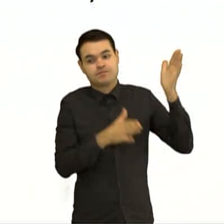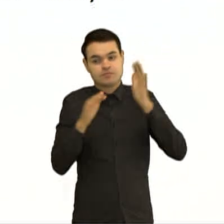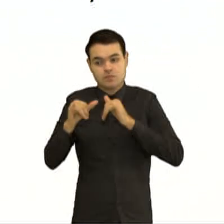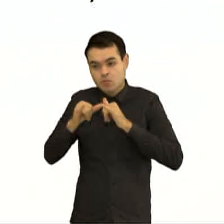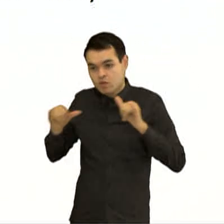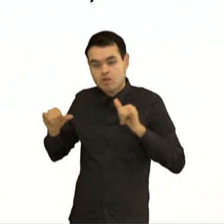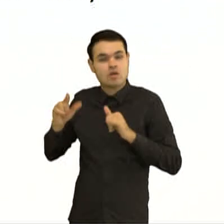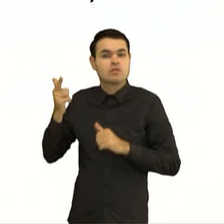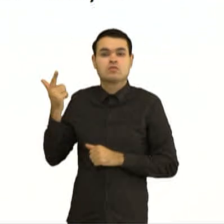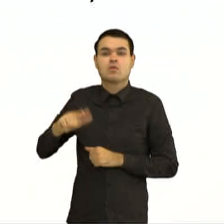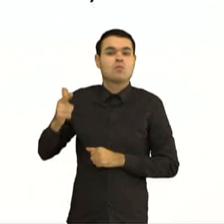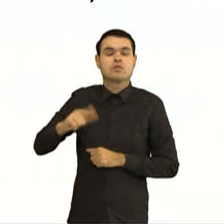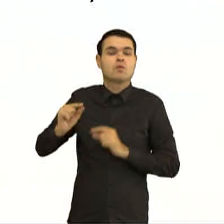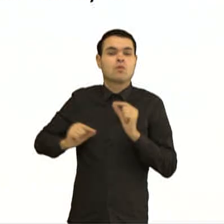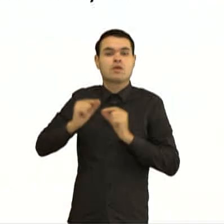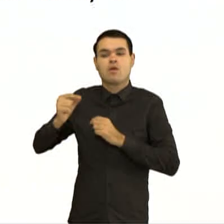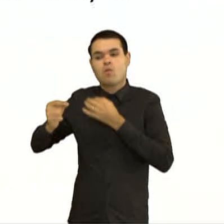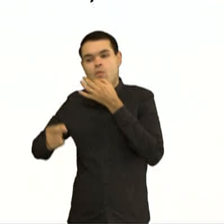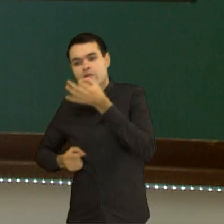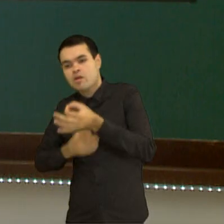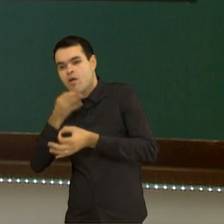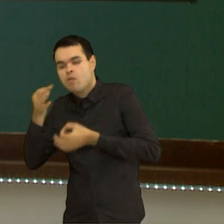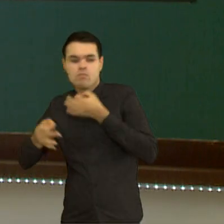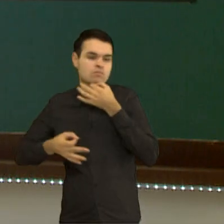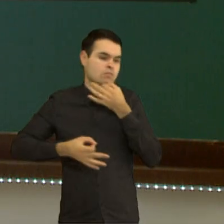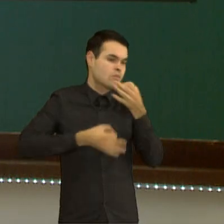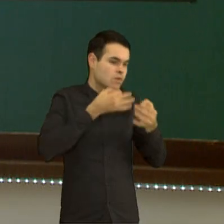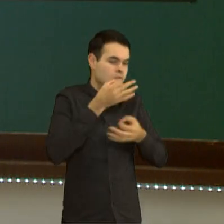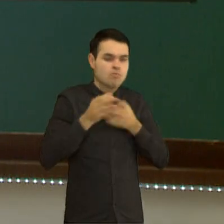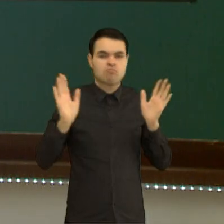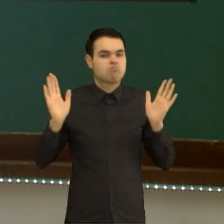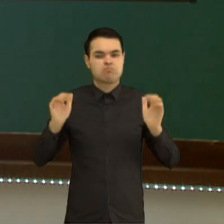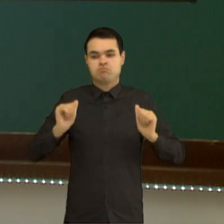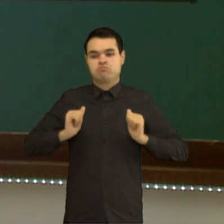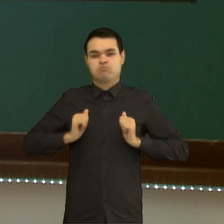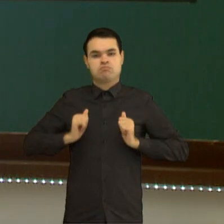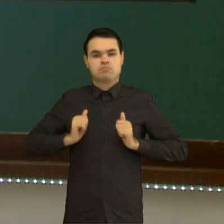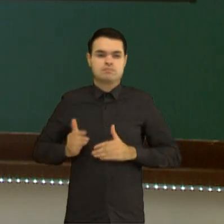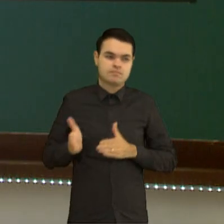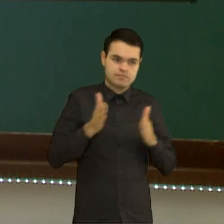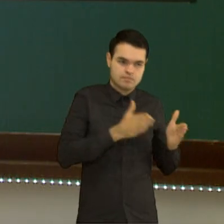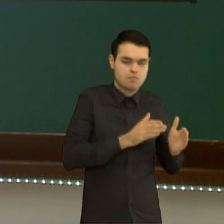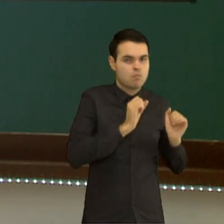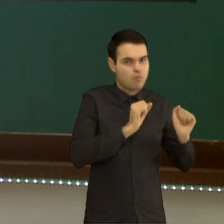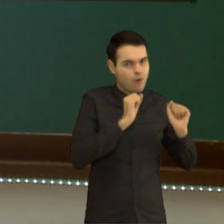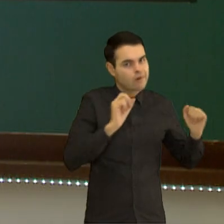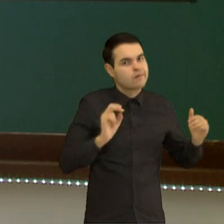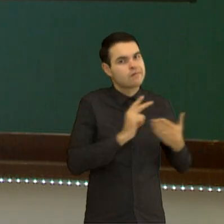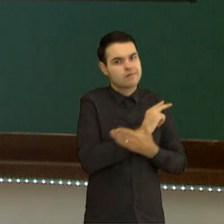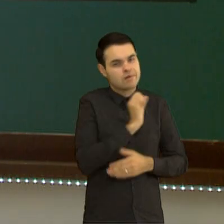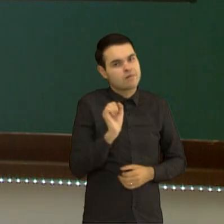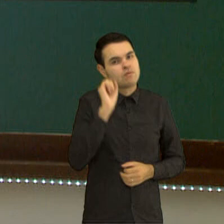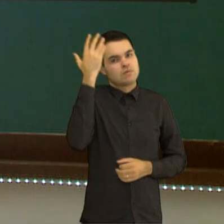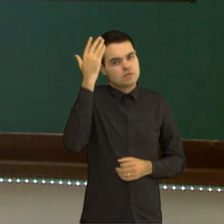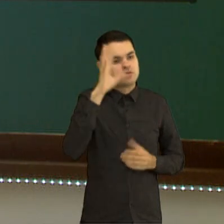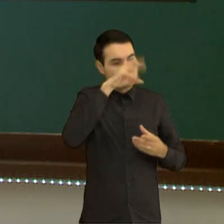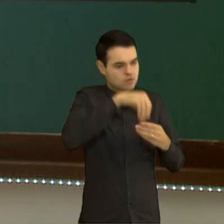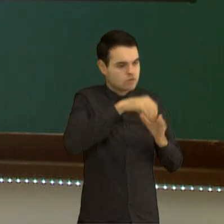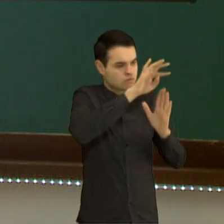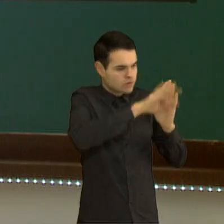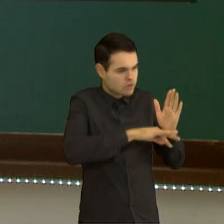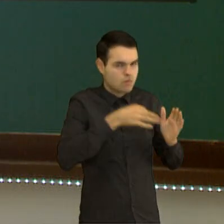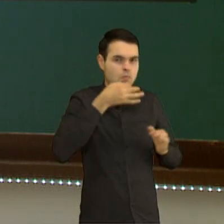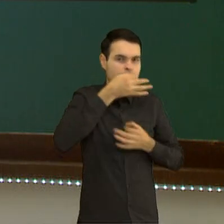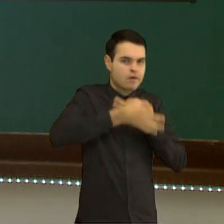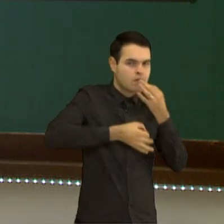ela não apresenta opinião, ela é imparcial. A reportagem pode, durante o texto, apresentar